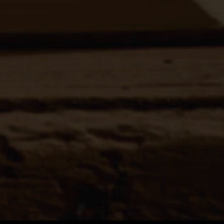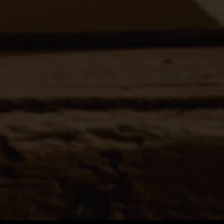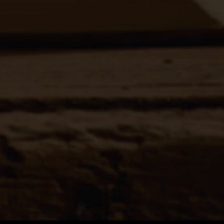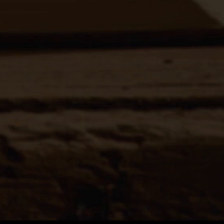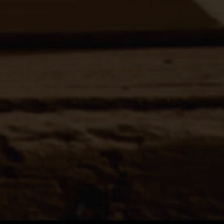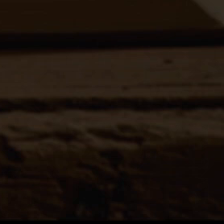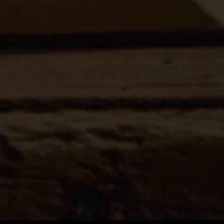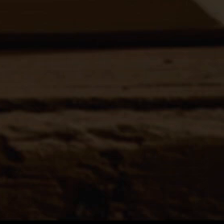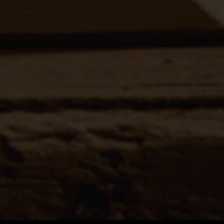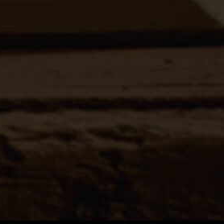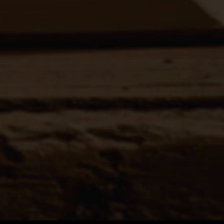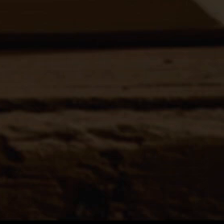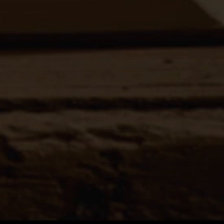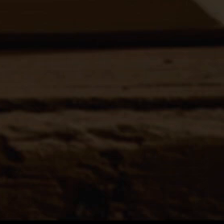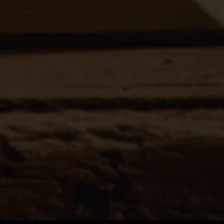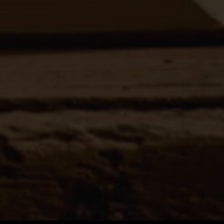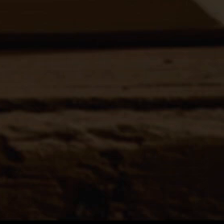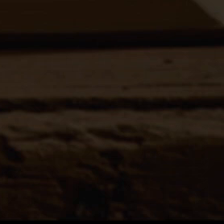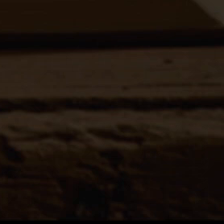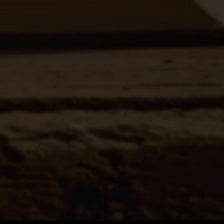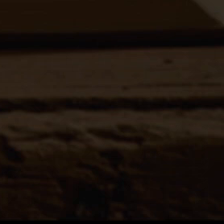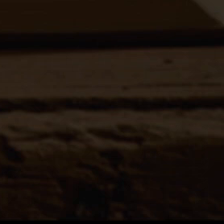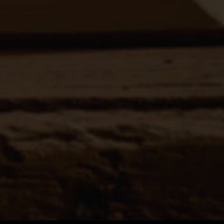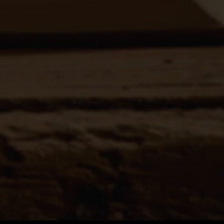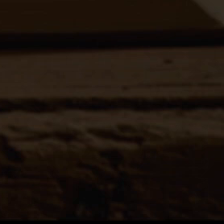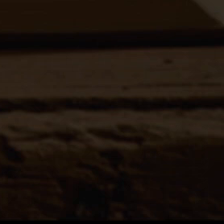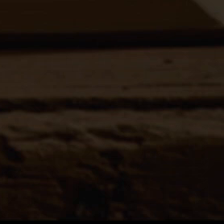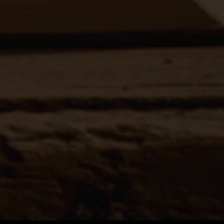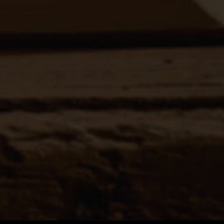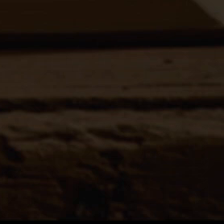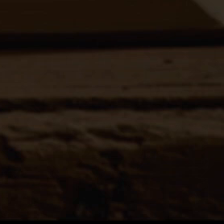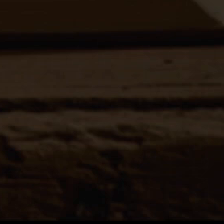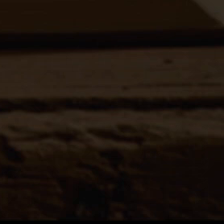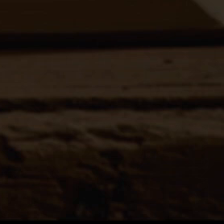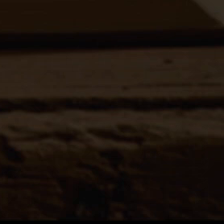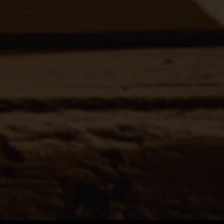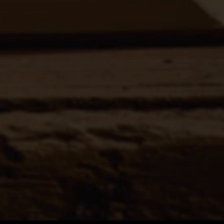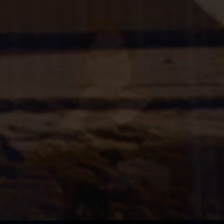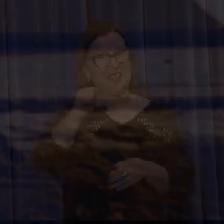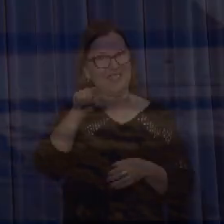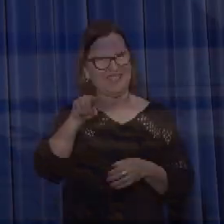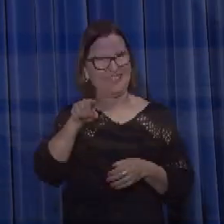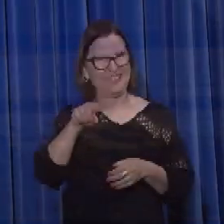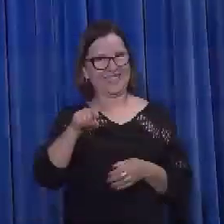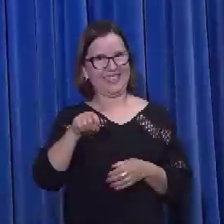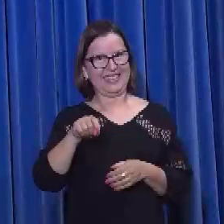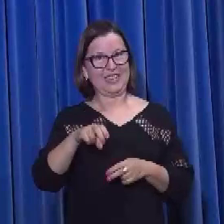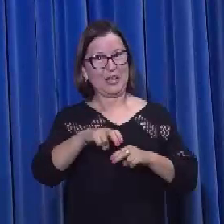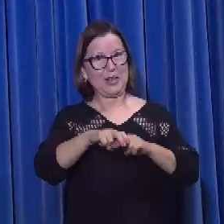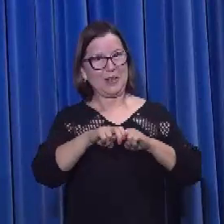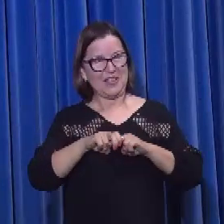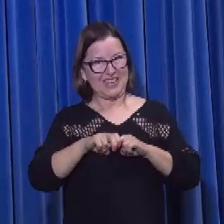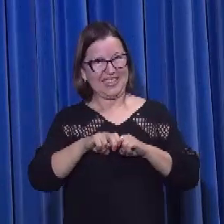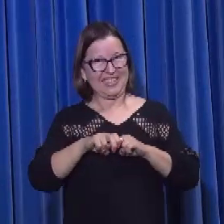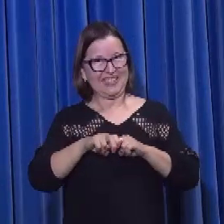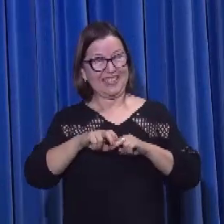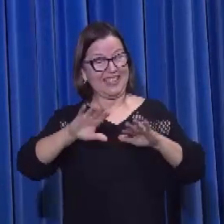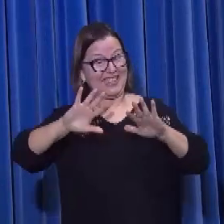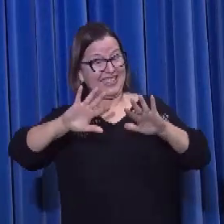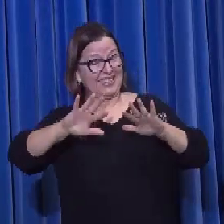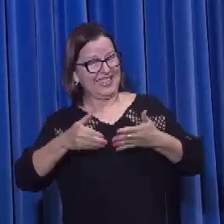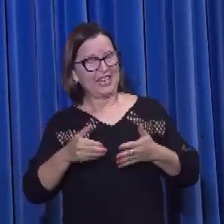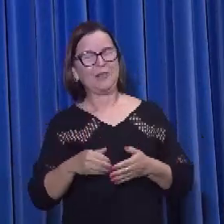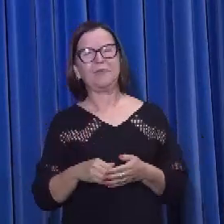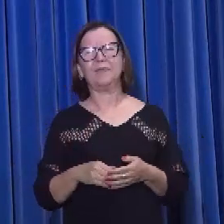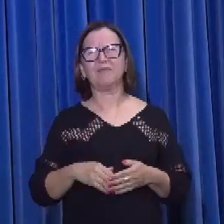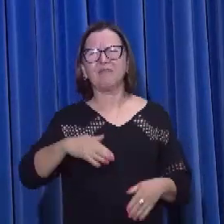por isso com benignidade te atraí. Jeremias 31:3. De longe, antes de